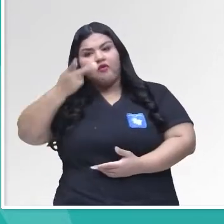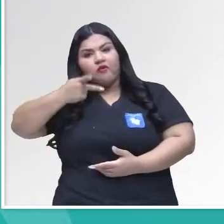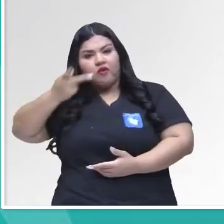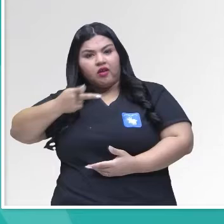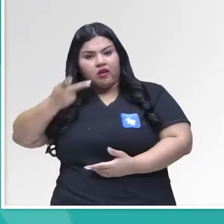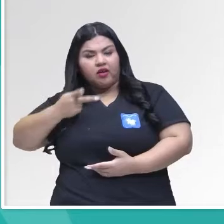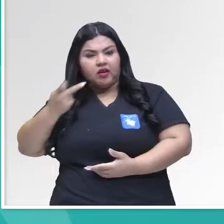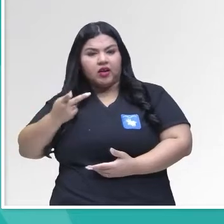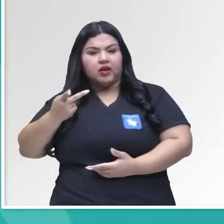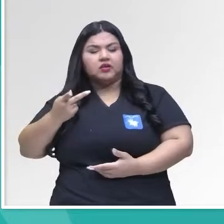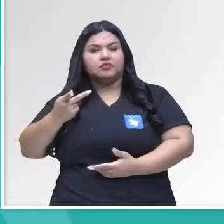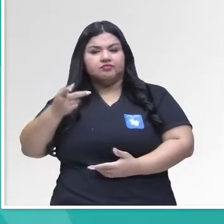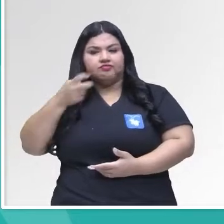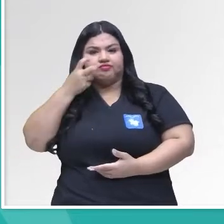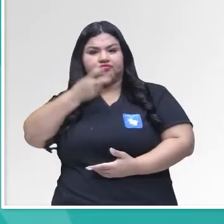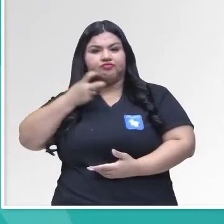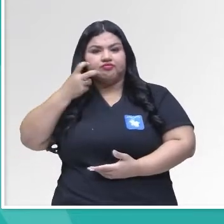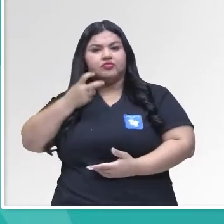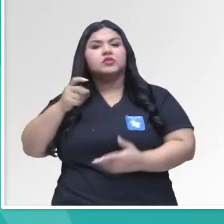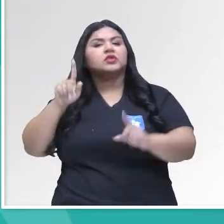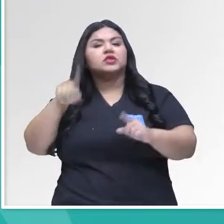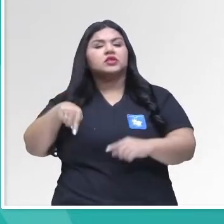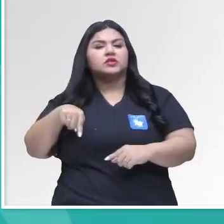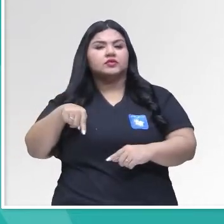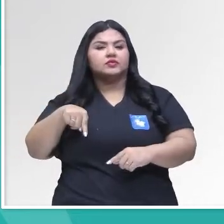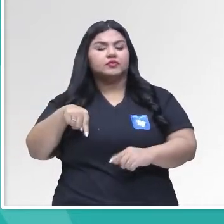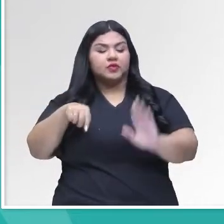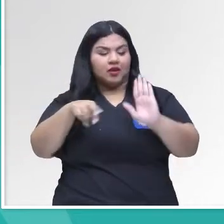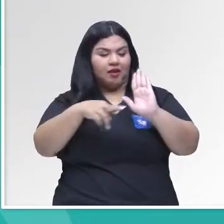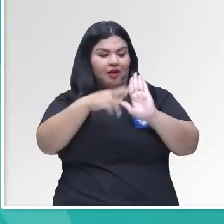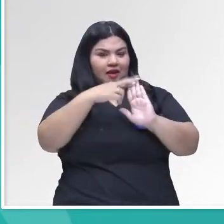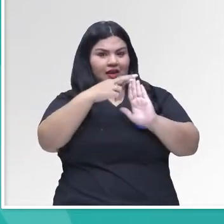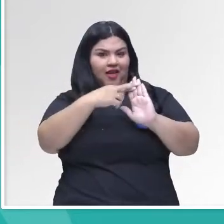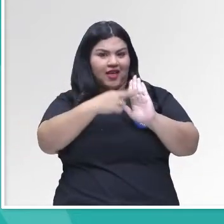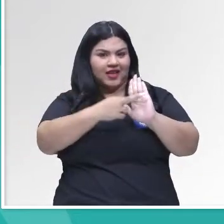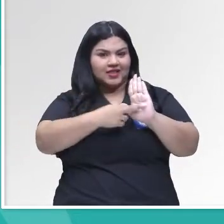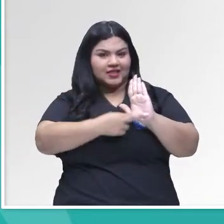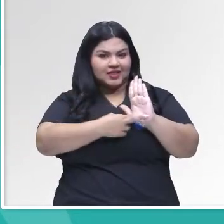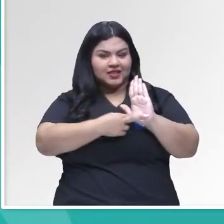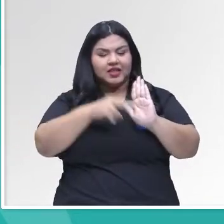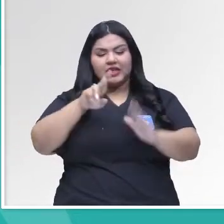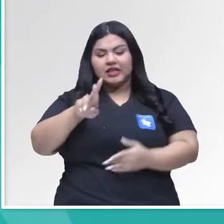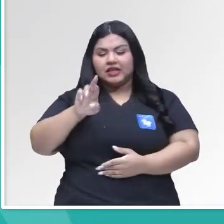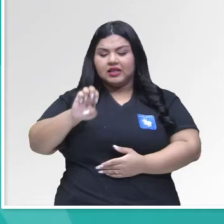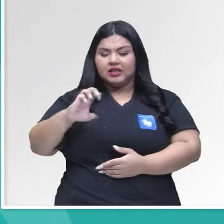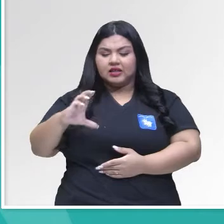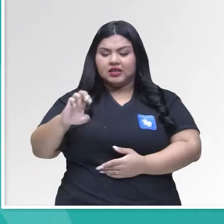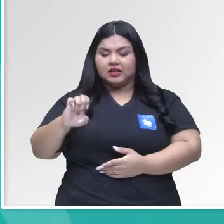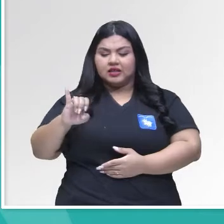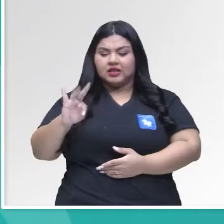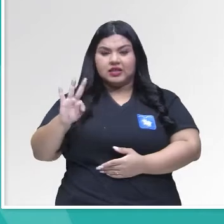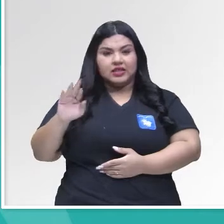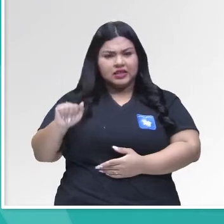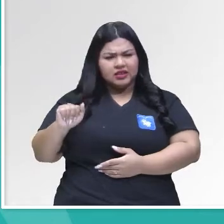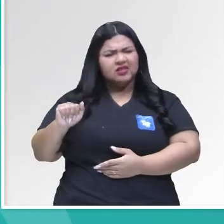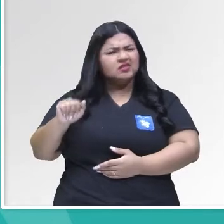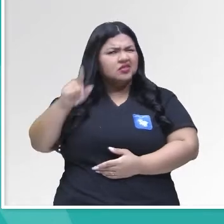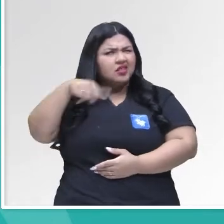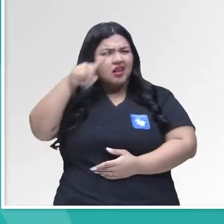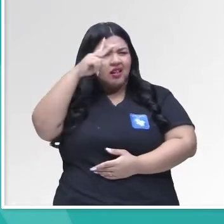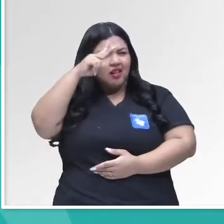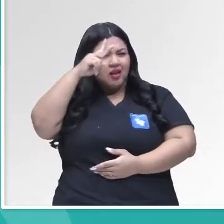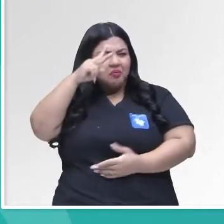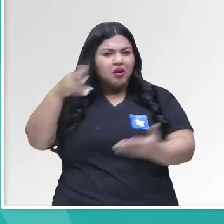falada, oralizada, que é a receita. Por exemplo, você deve lembrar agora alguma